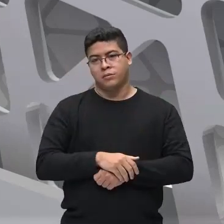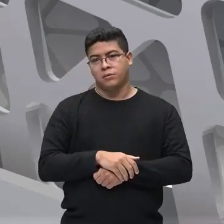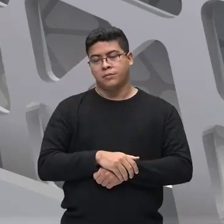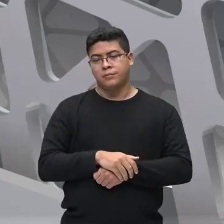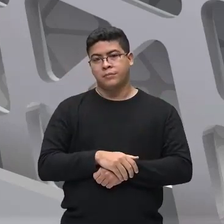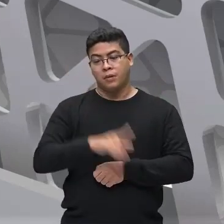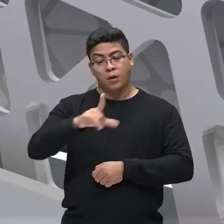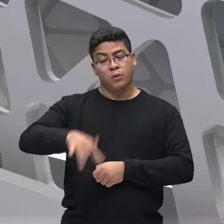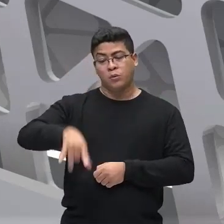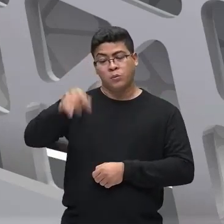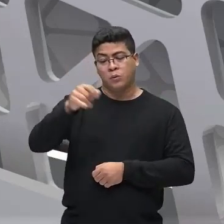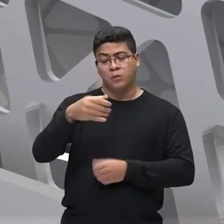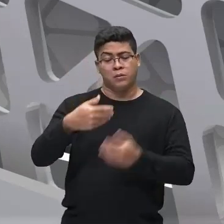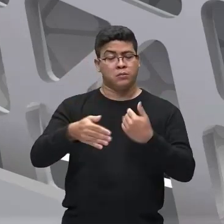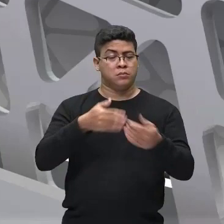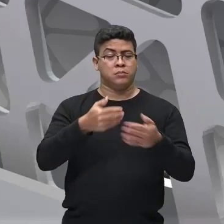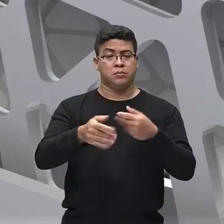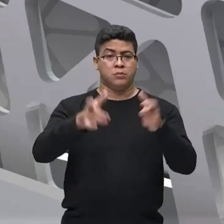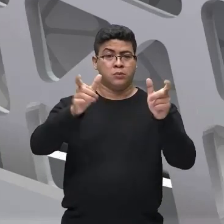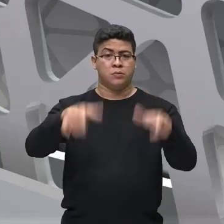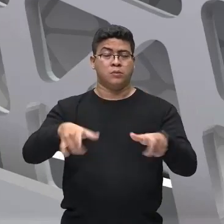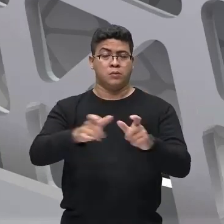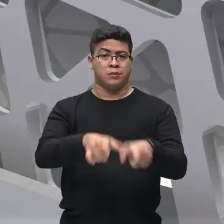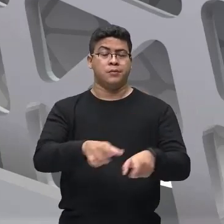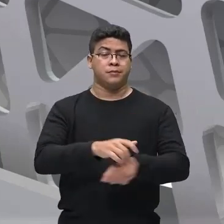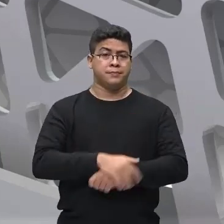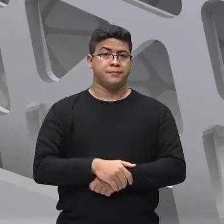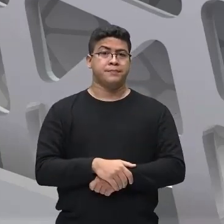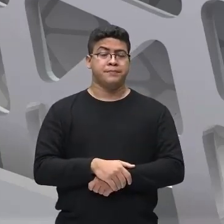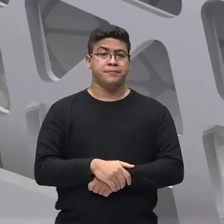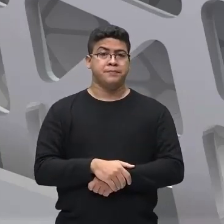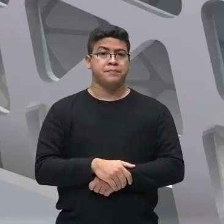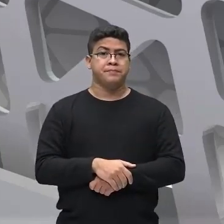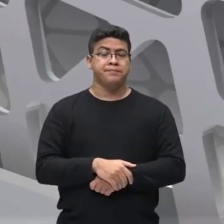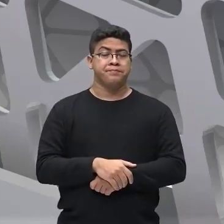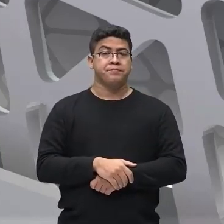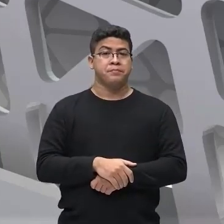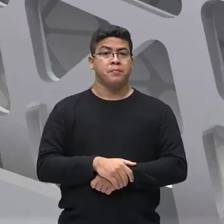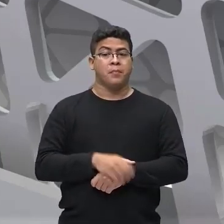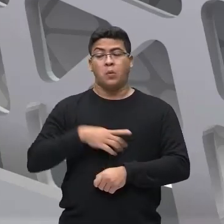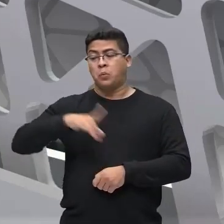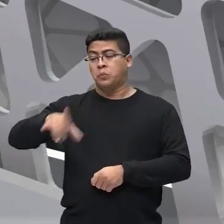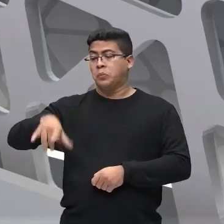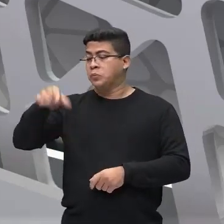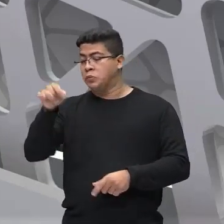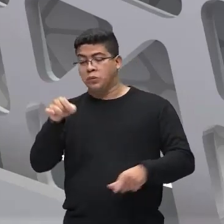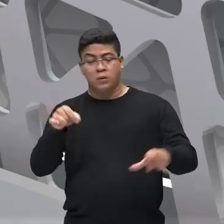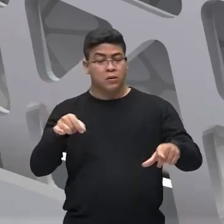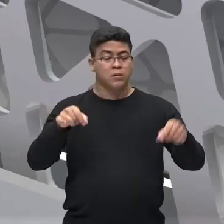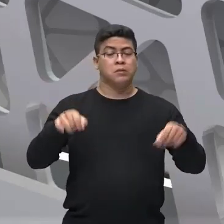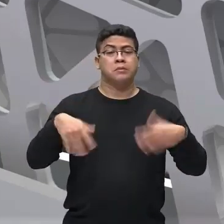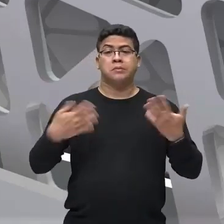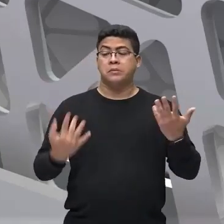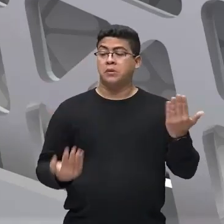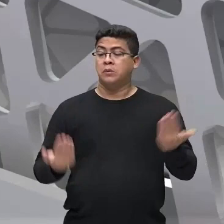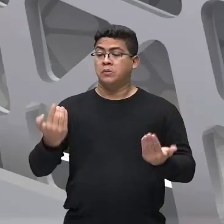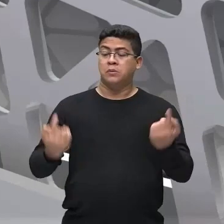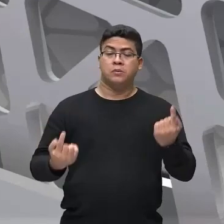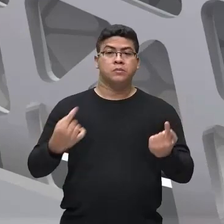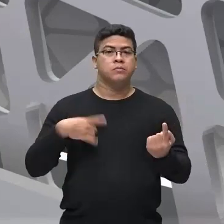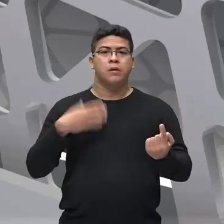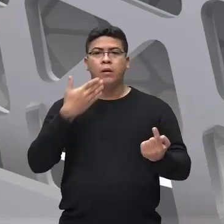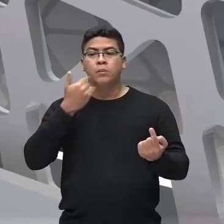estão ajudando da melhor maneira possível, de uma forma ou de outra, para que essas pessoas